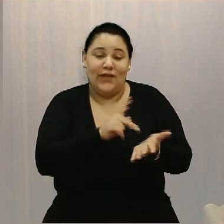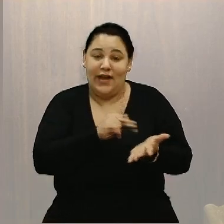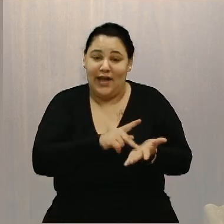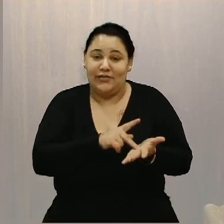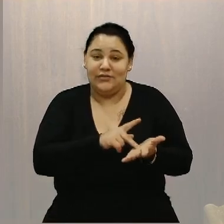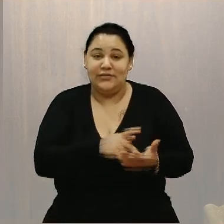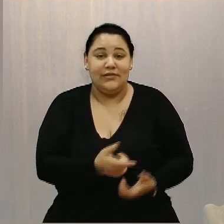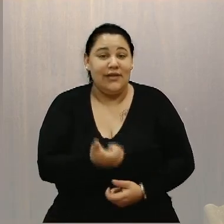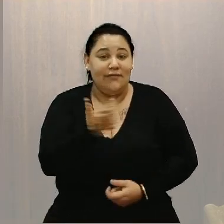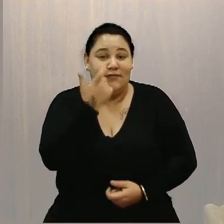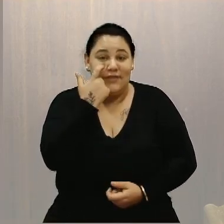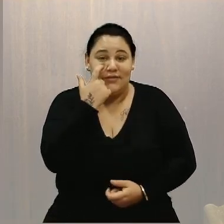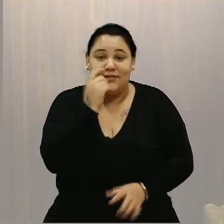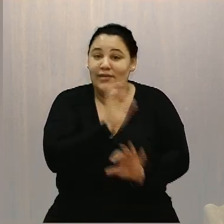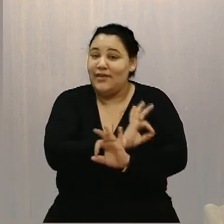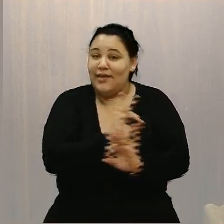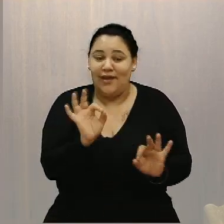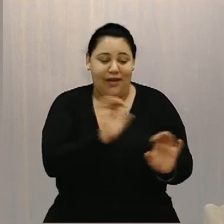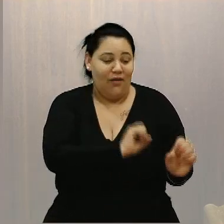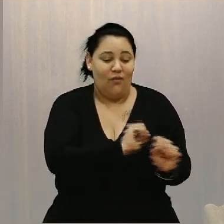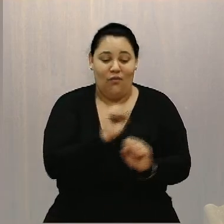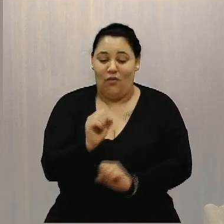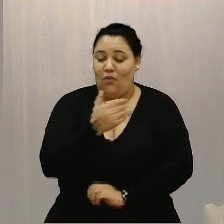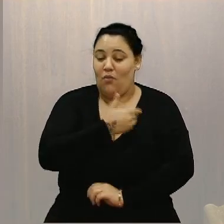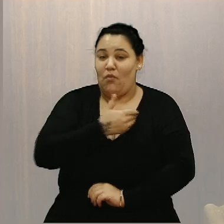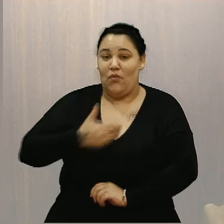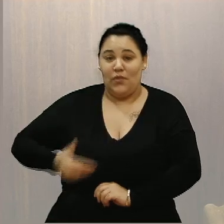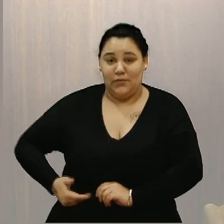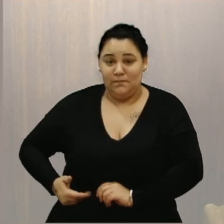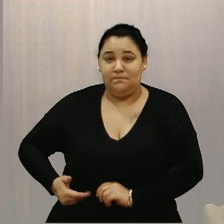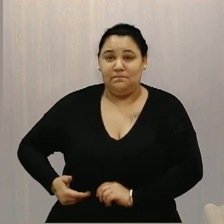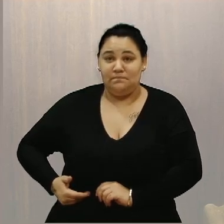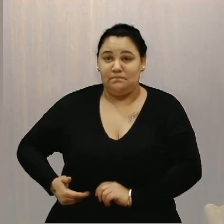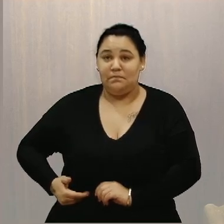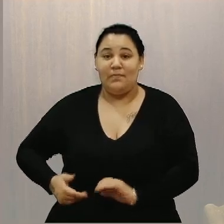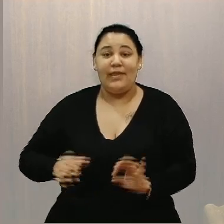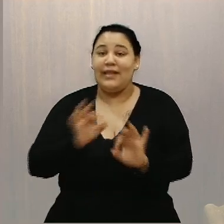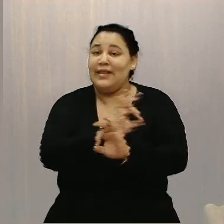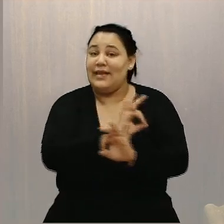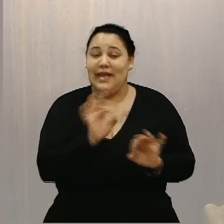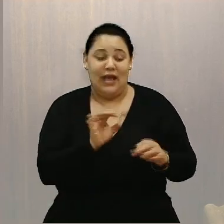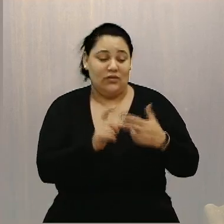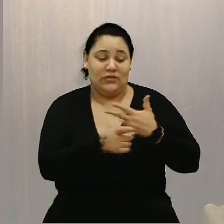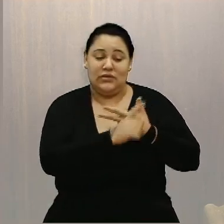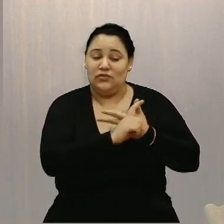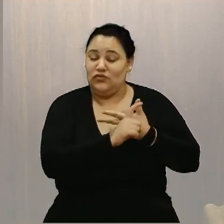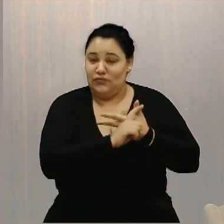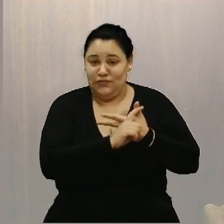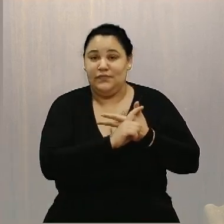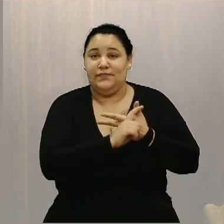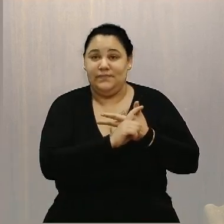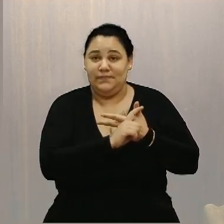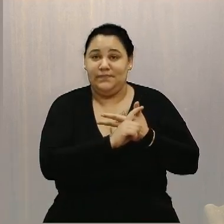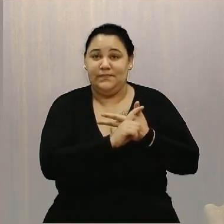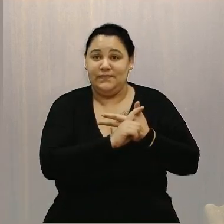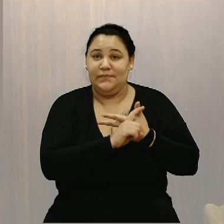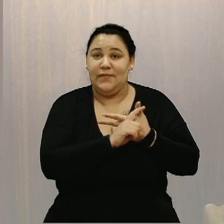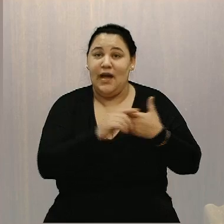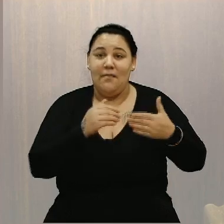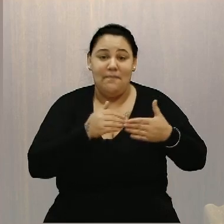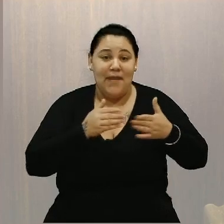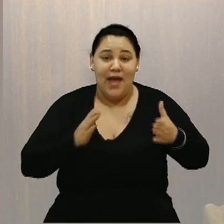poder público estava aqui, ninguém do executivo estava aqui